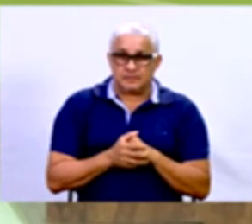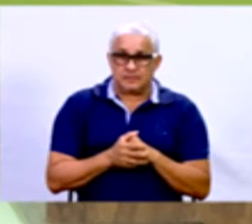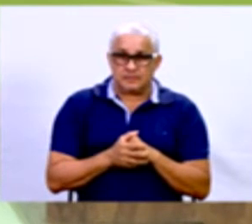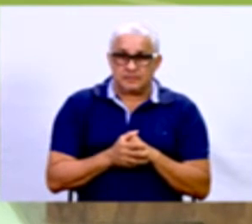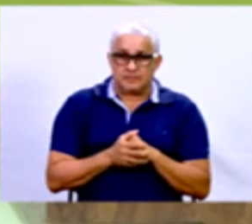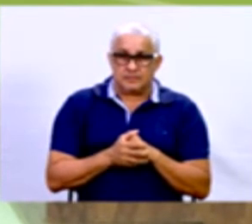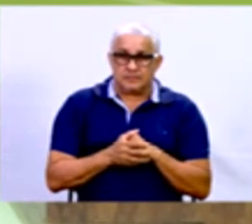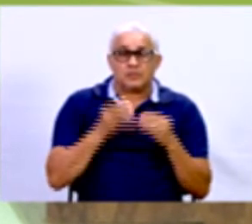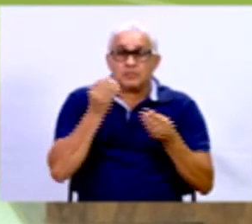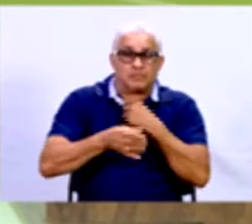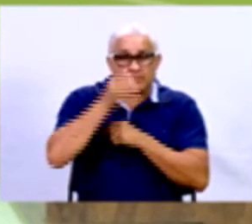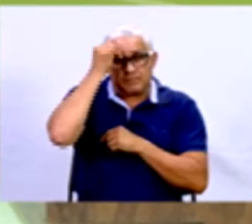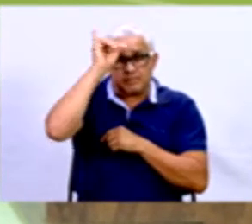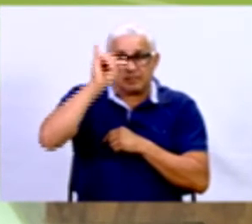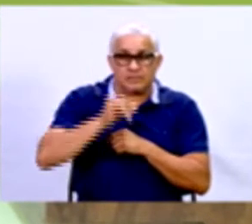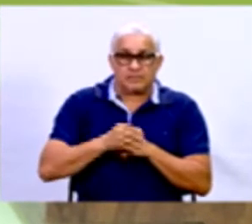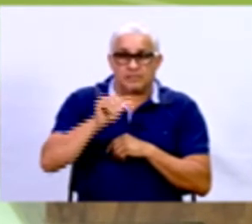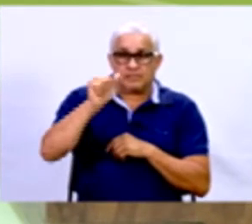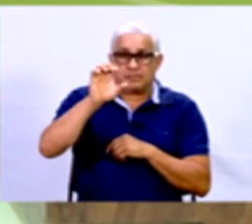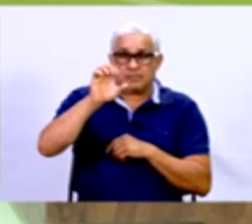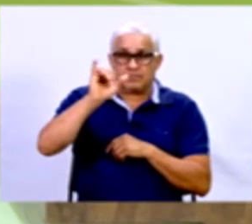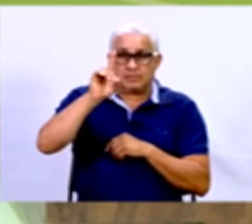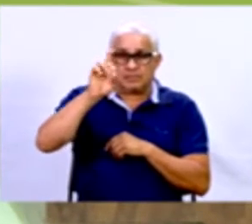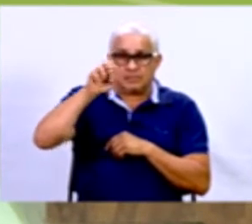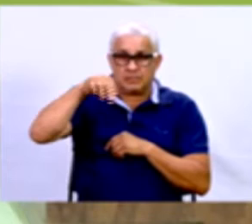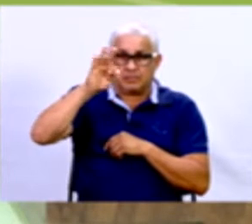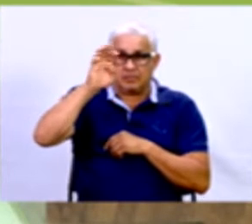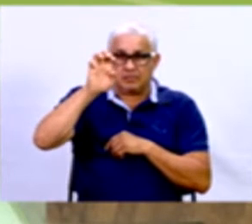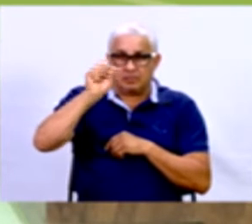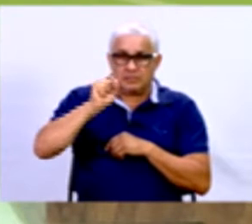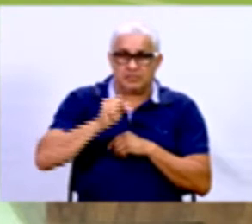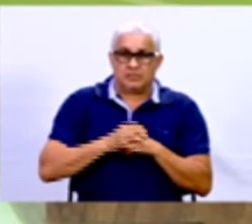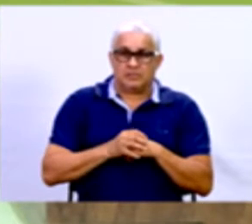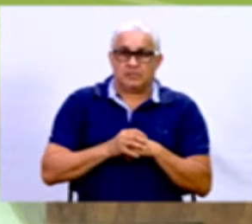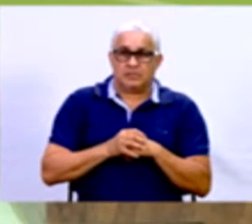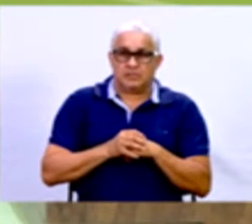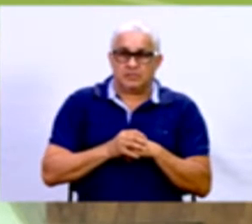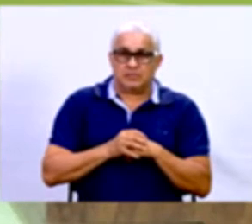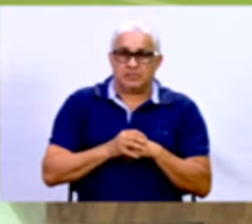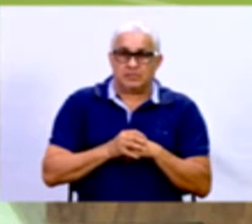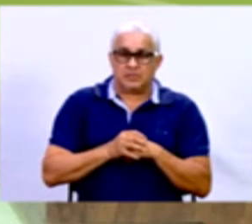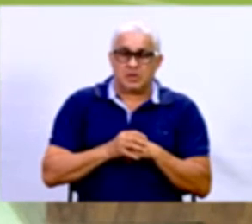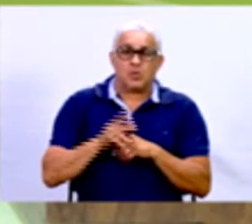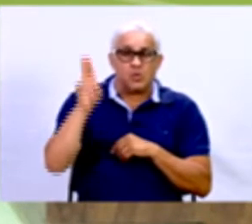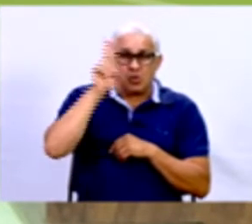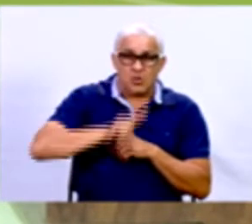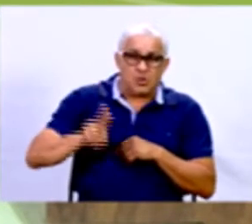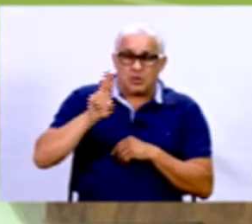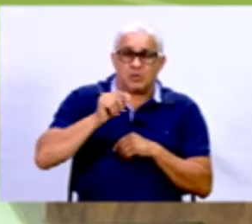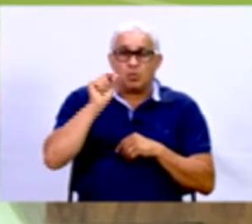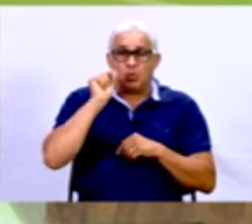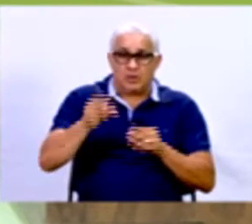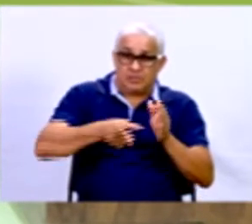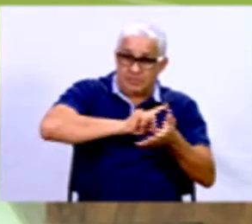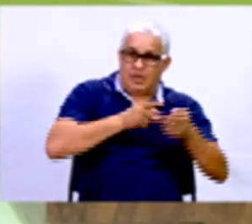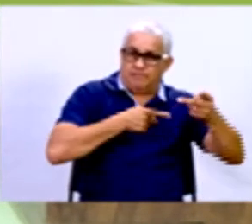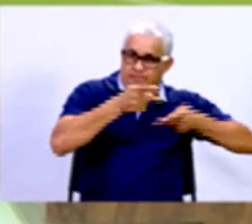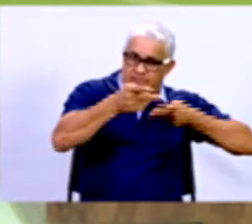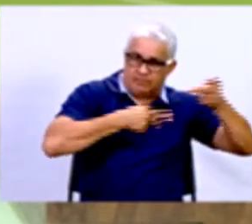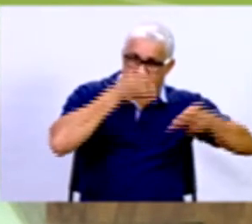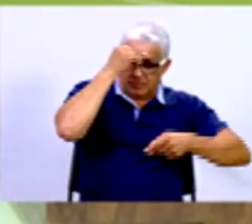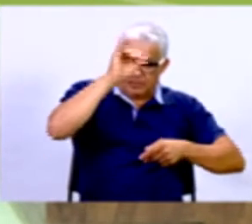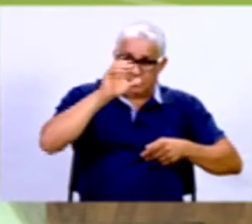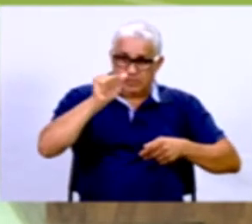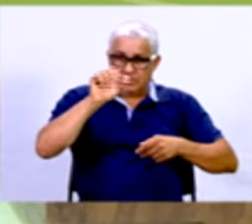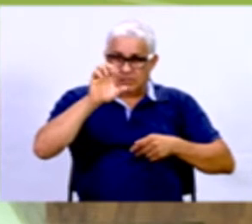como prevenir esses acidentes. Esses quase acidentes, eles são utilizados para se planejar como prevenir os